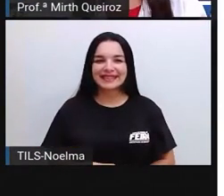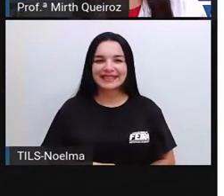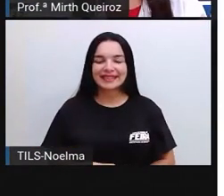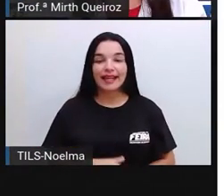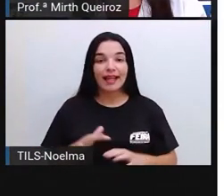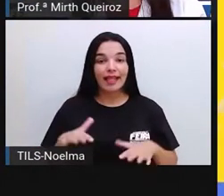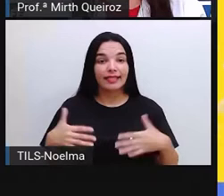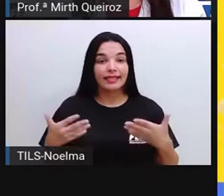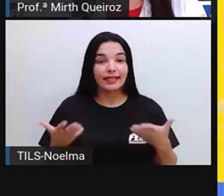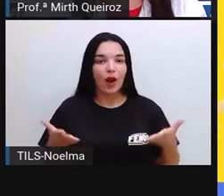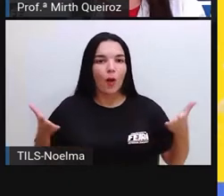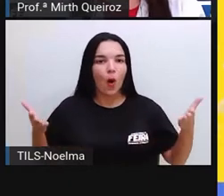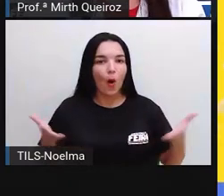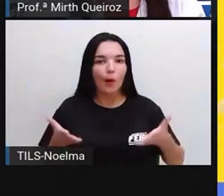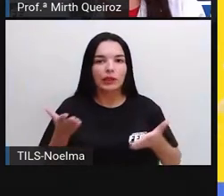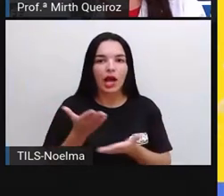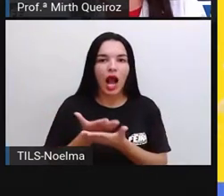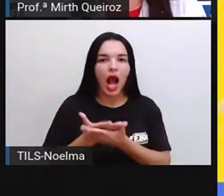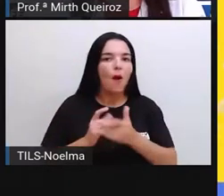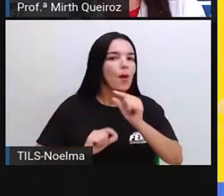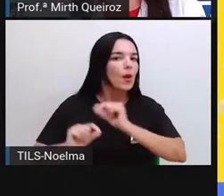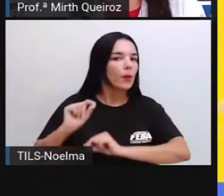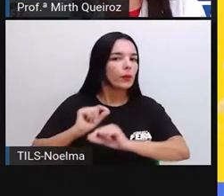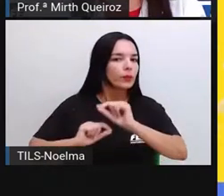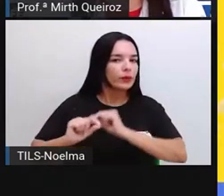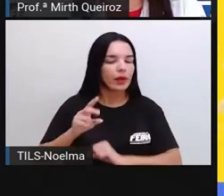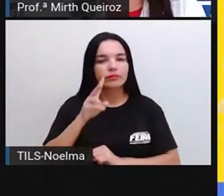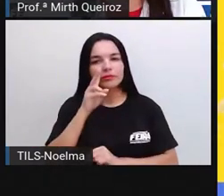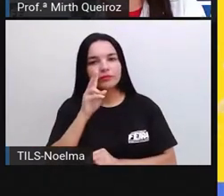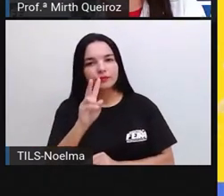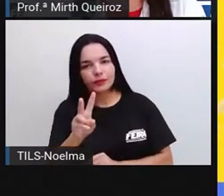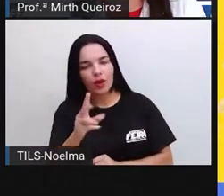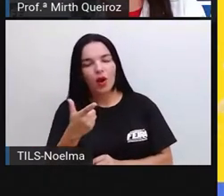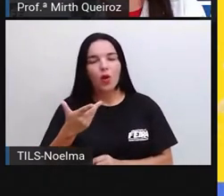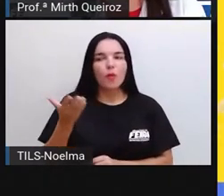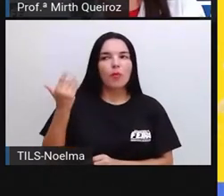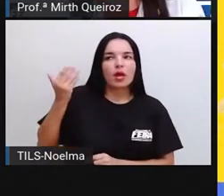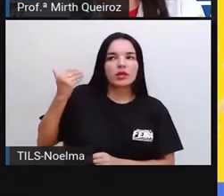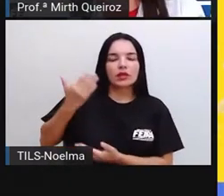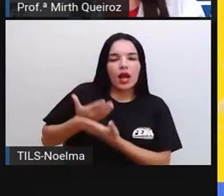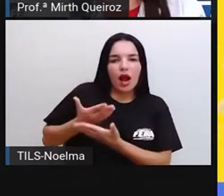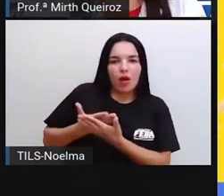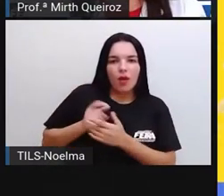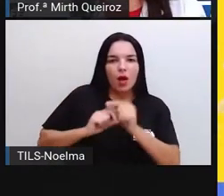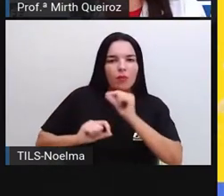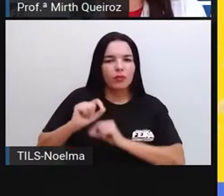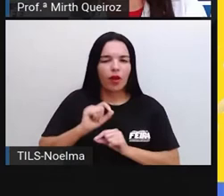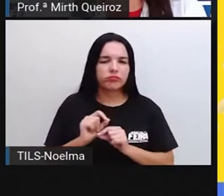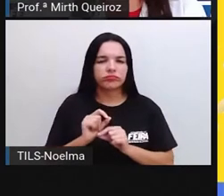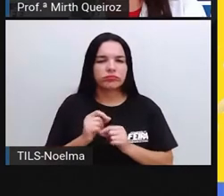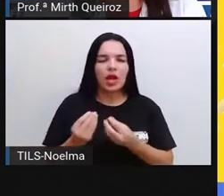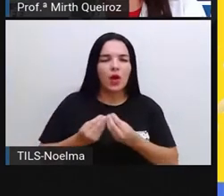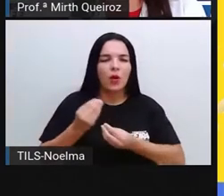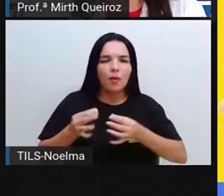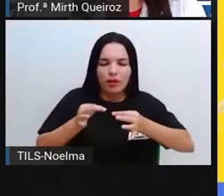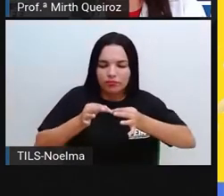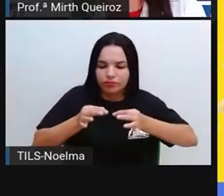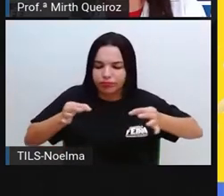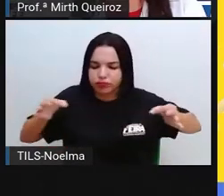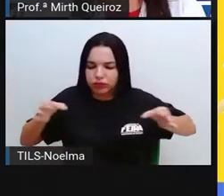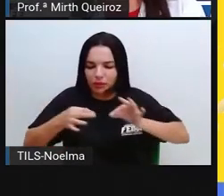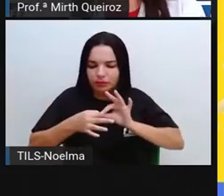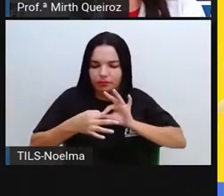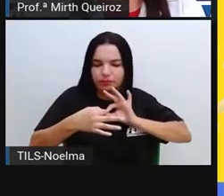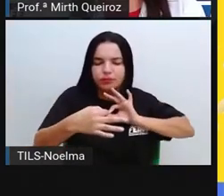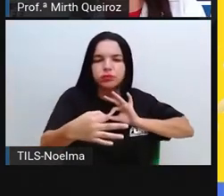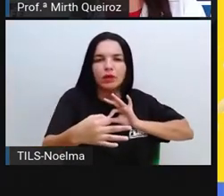Bom, gente, na aula de hoje a gente vai retomar algo que a gente estudou em outras aulas aí, que seria as medidas de capacidade,